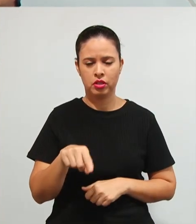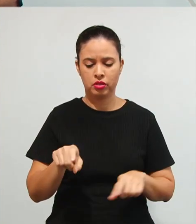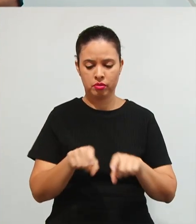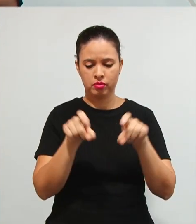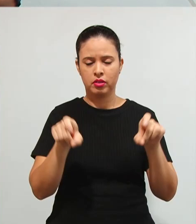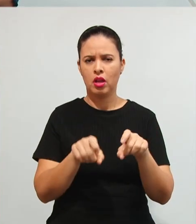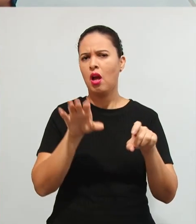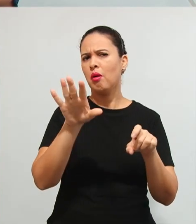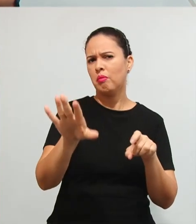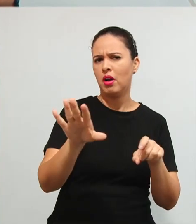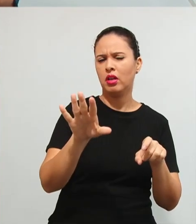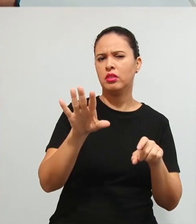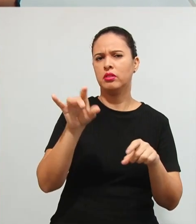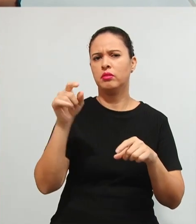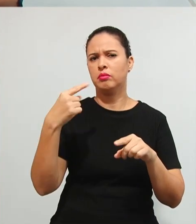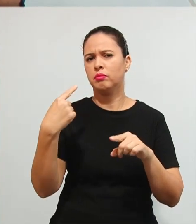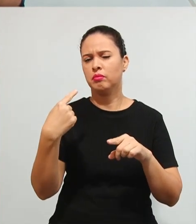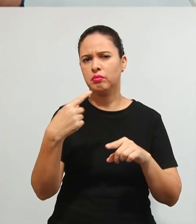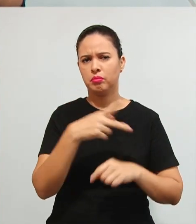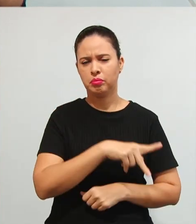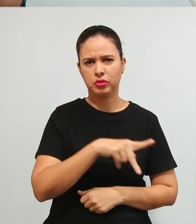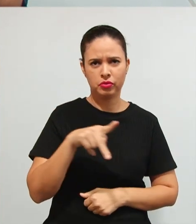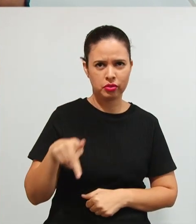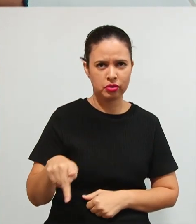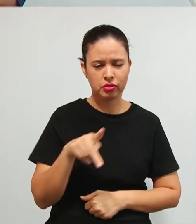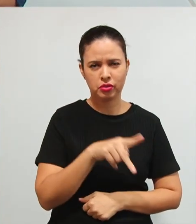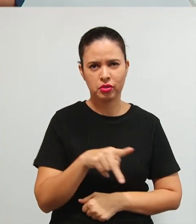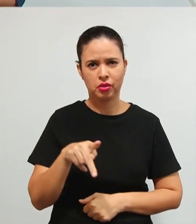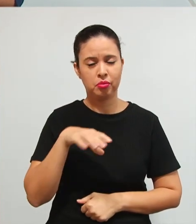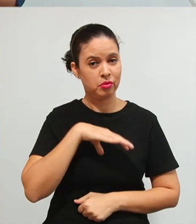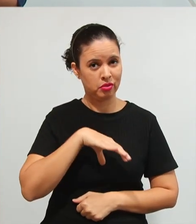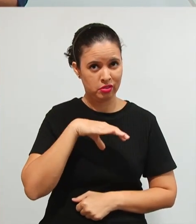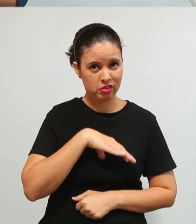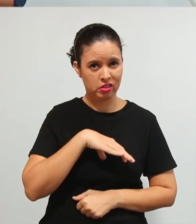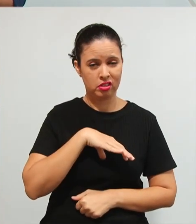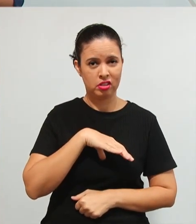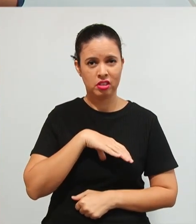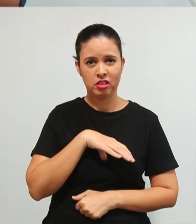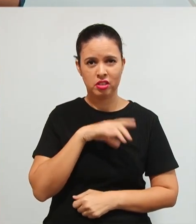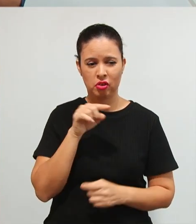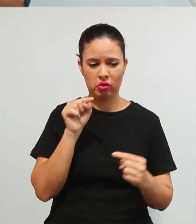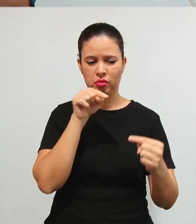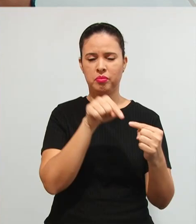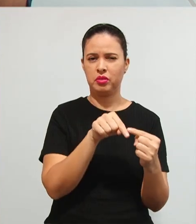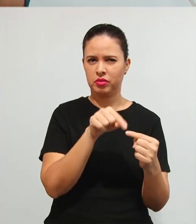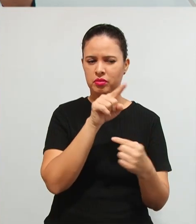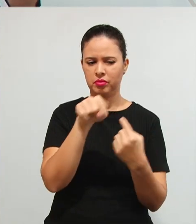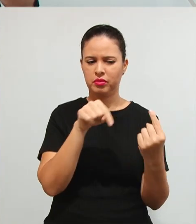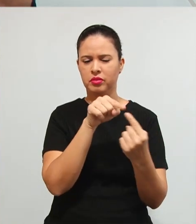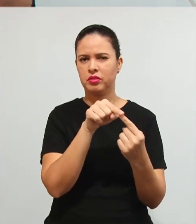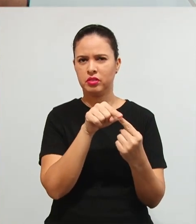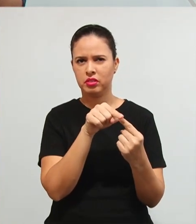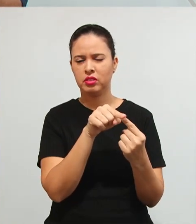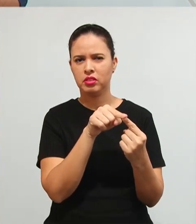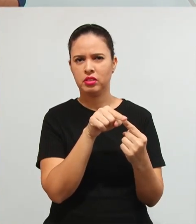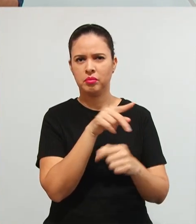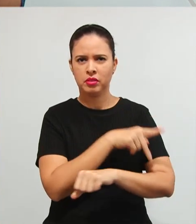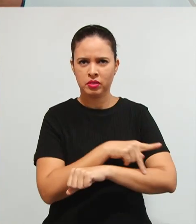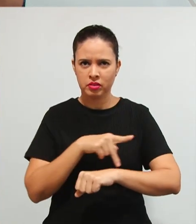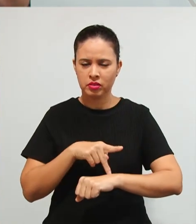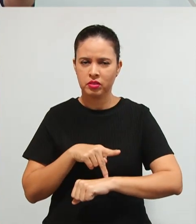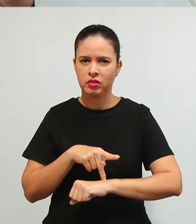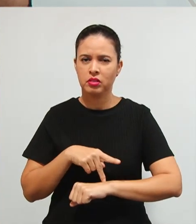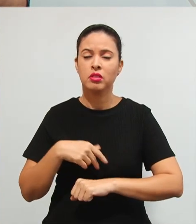professor de português, será que ensinar o Word faz parte daquele objetivo pedagógico? Qual que é o objetivo de fato que